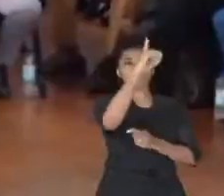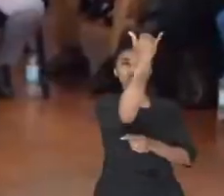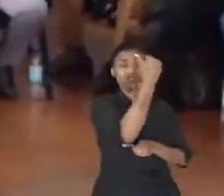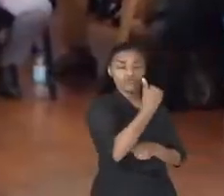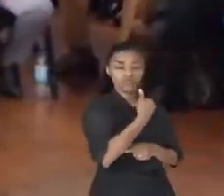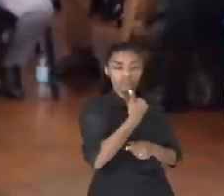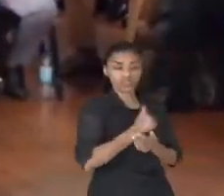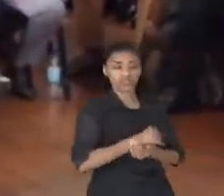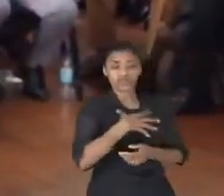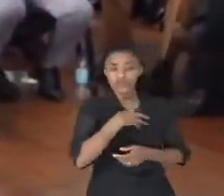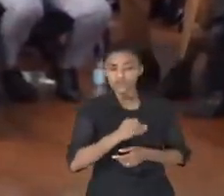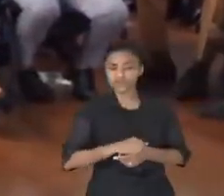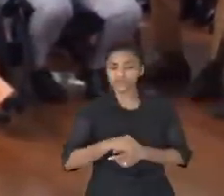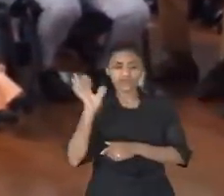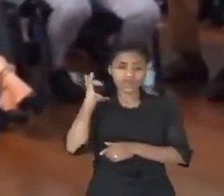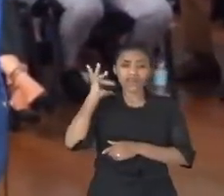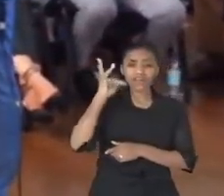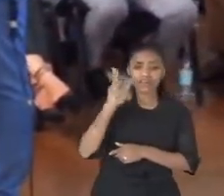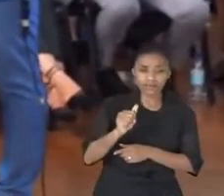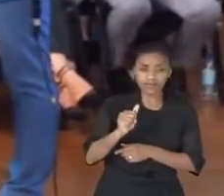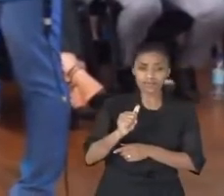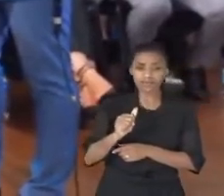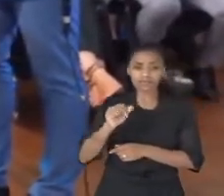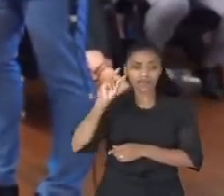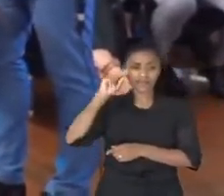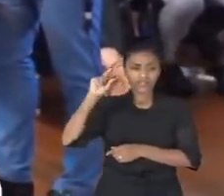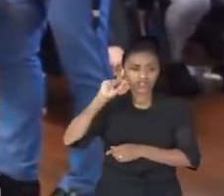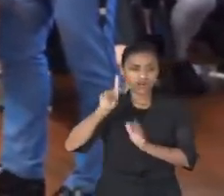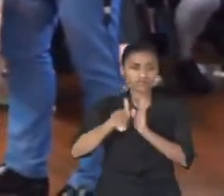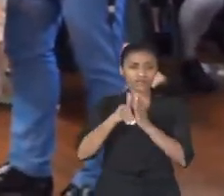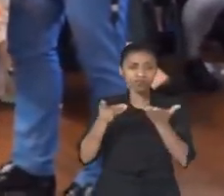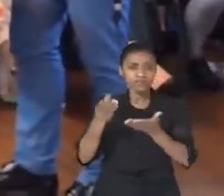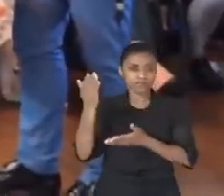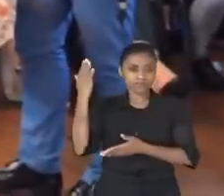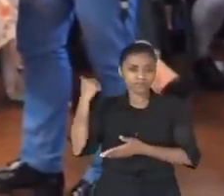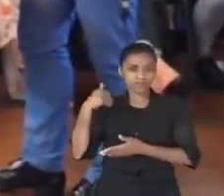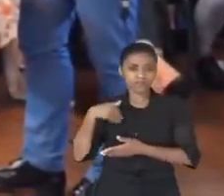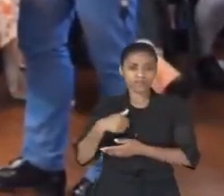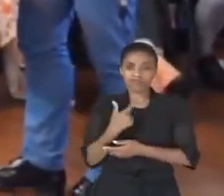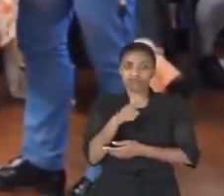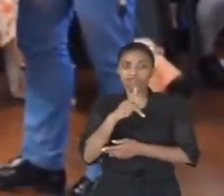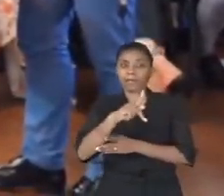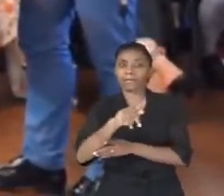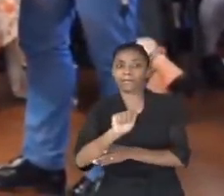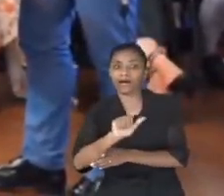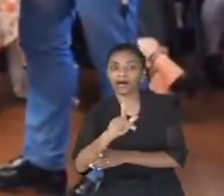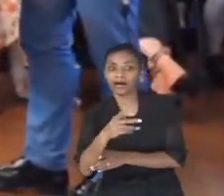filho, relembre eles, as velhas histórias da Bíblia, já que não é para ter palha,